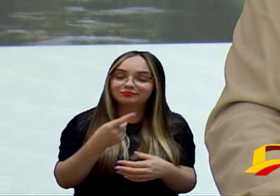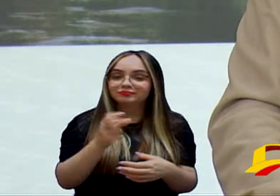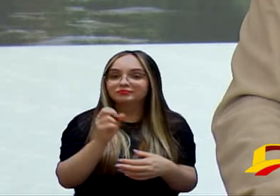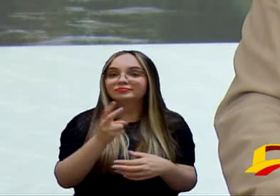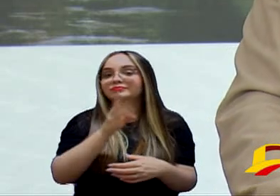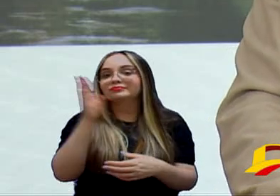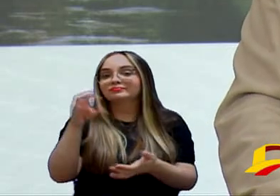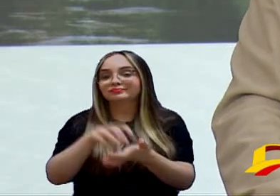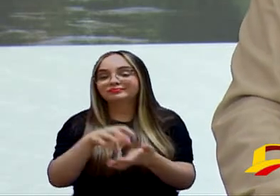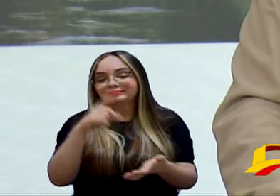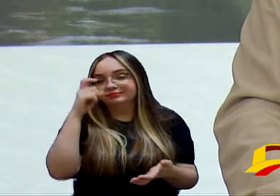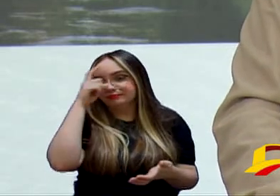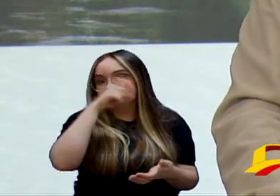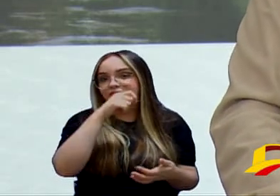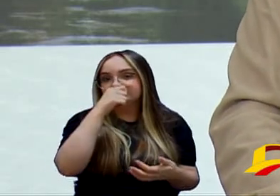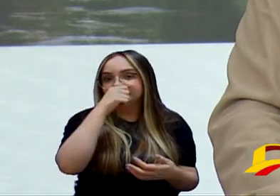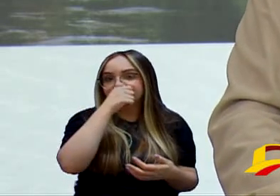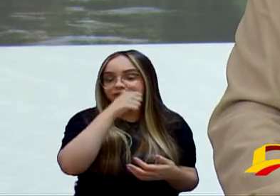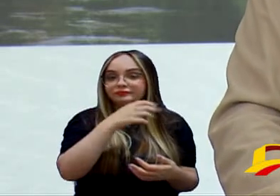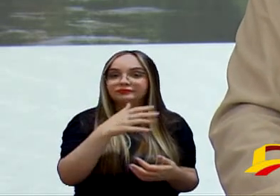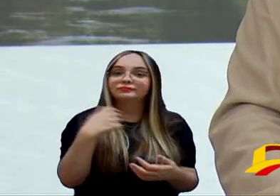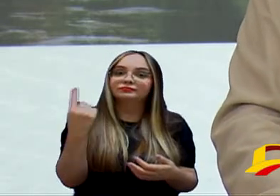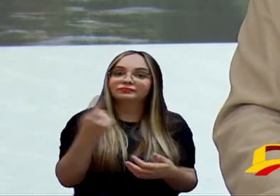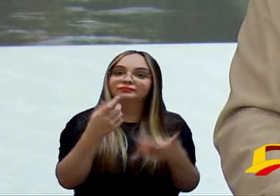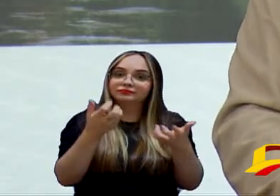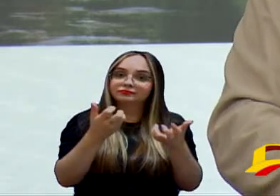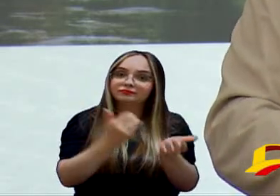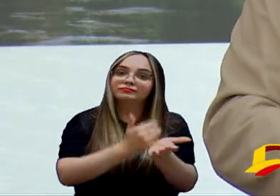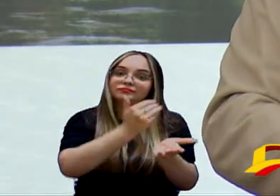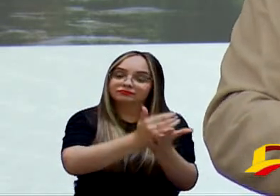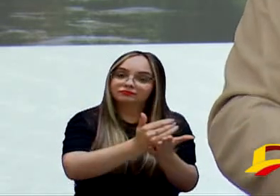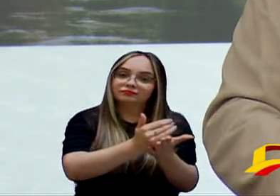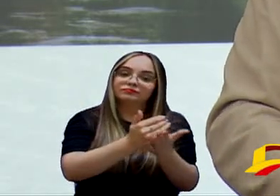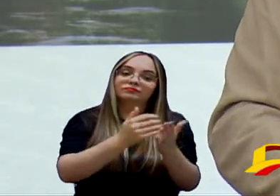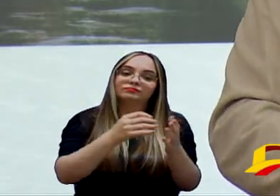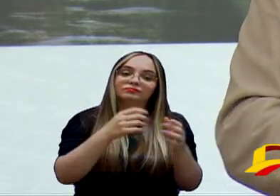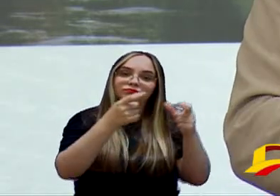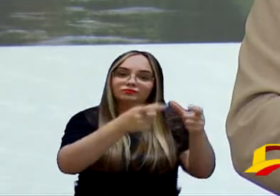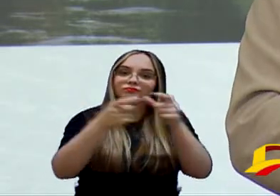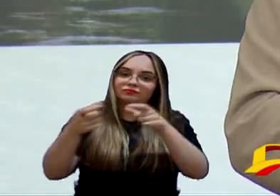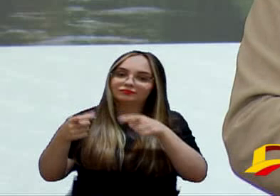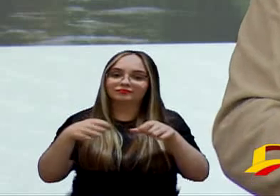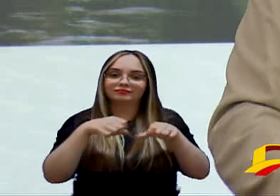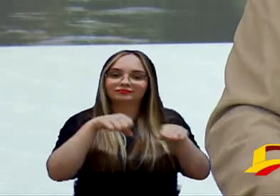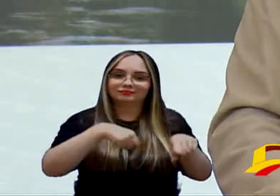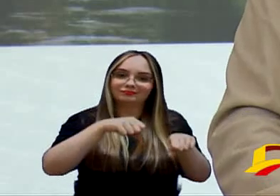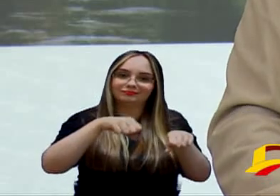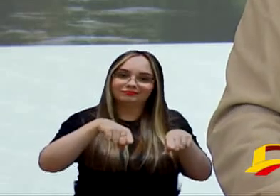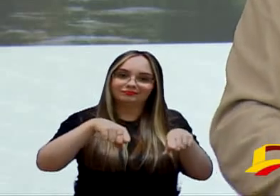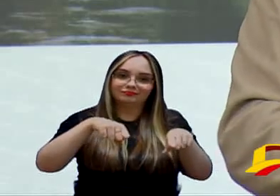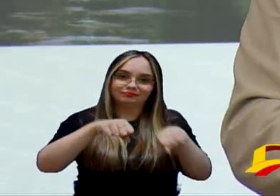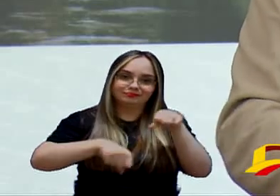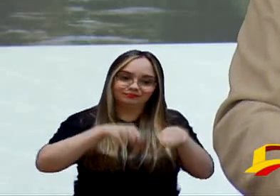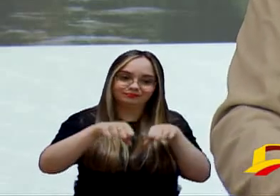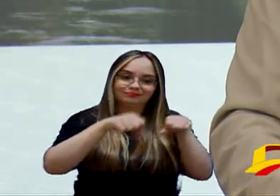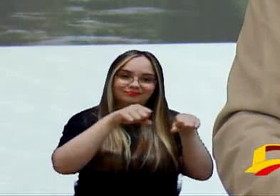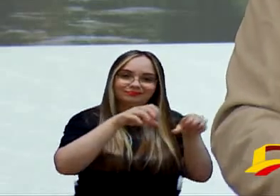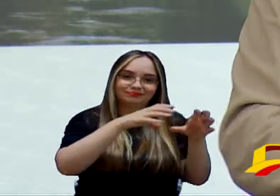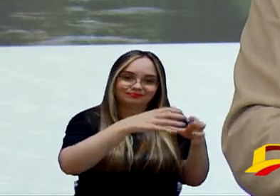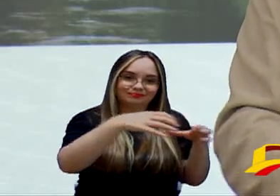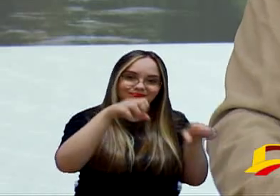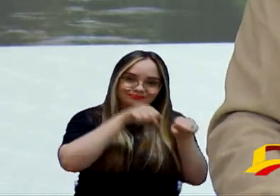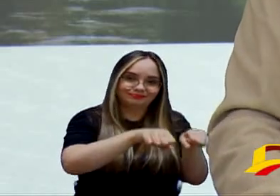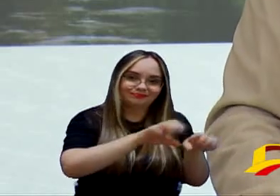A ideia é trazer é mais Estações para priorizar principalmente essas pessoas que